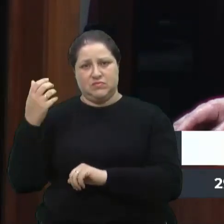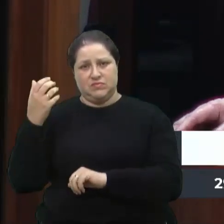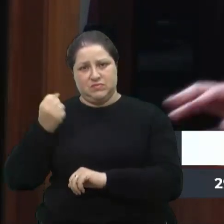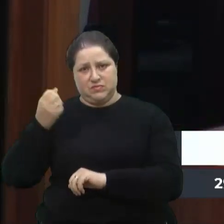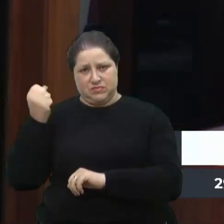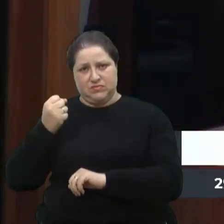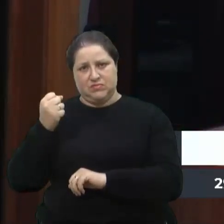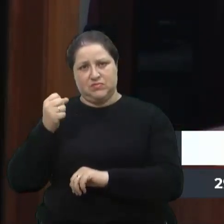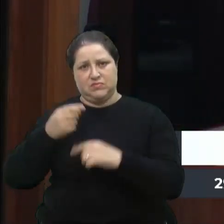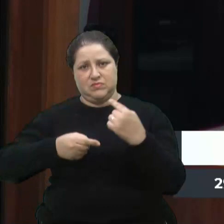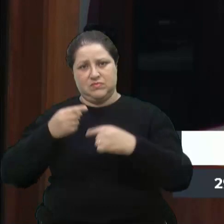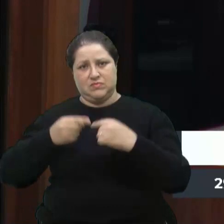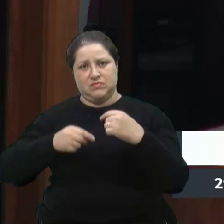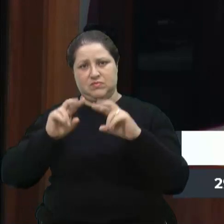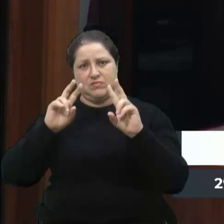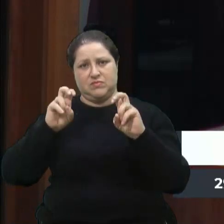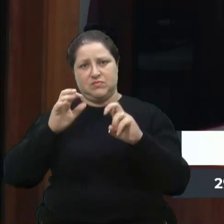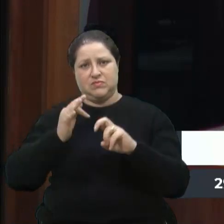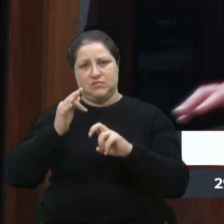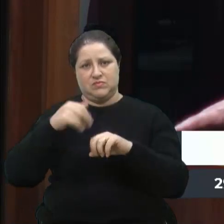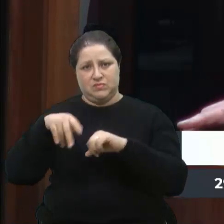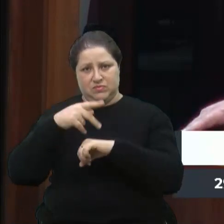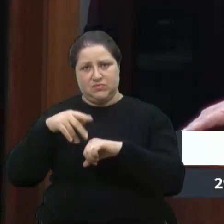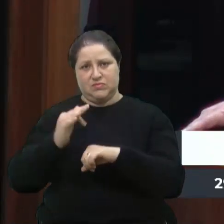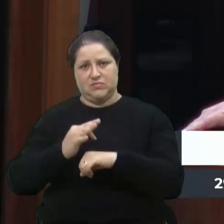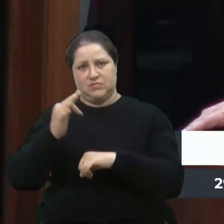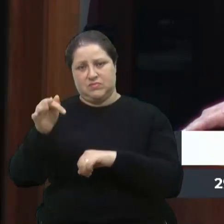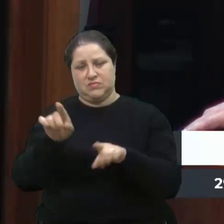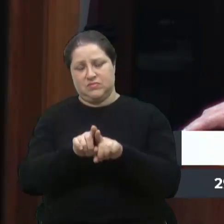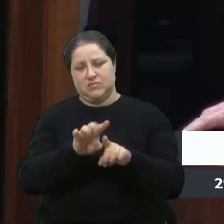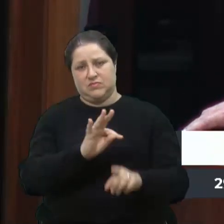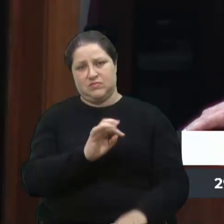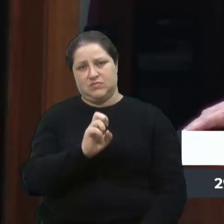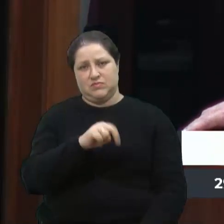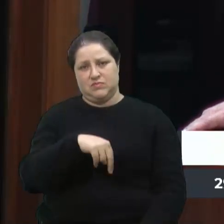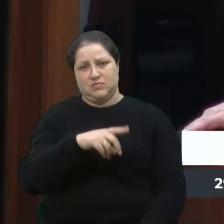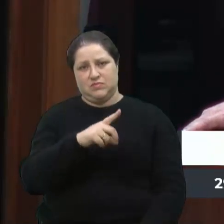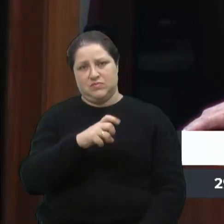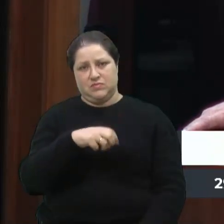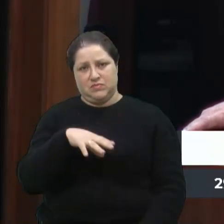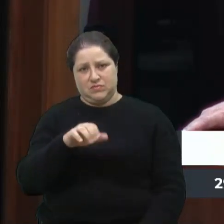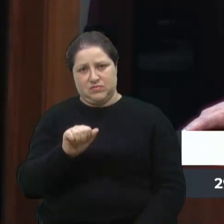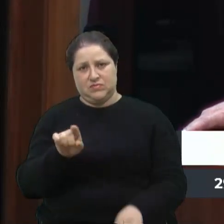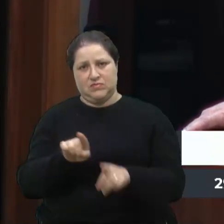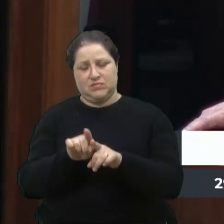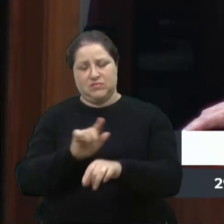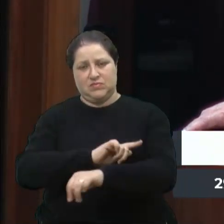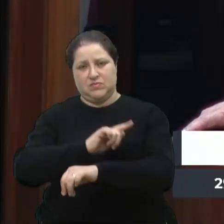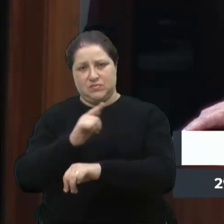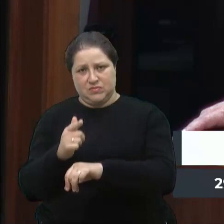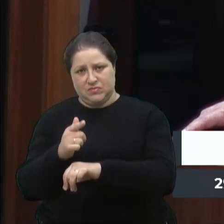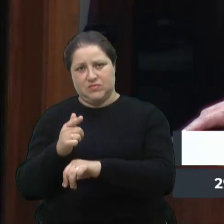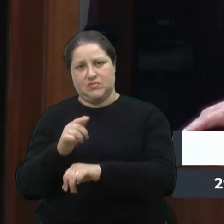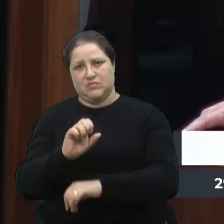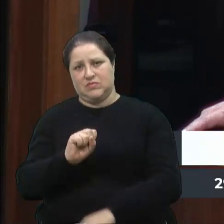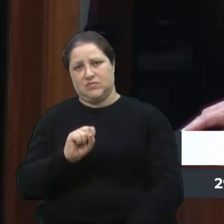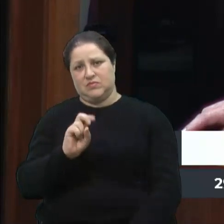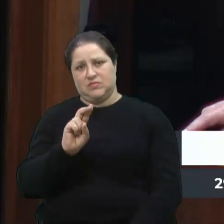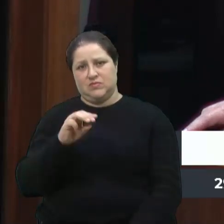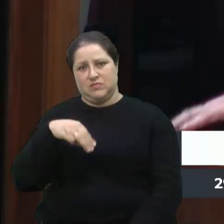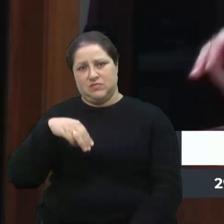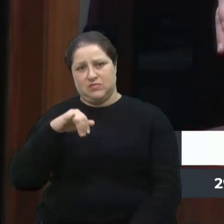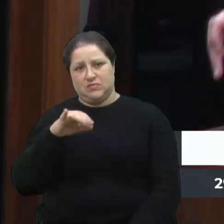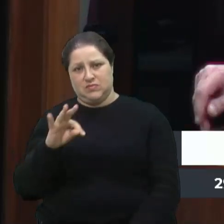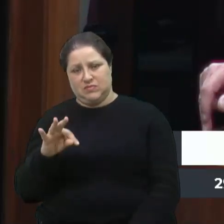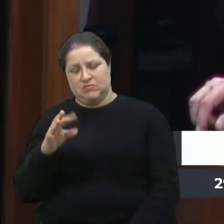futuro do país e tendências. Fui no Gramado Summit também com o governador Zema na